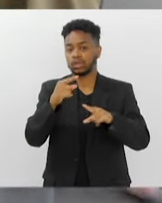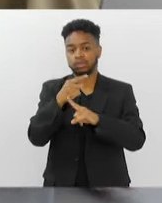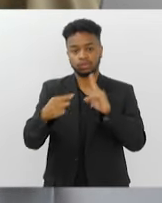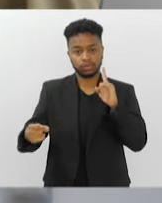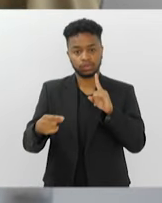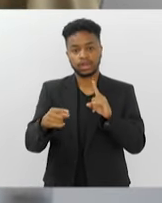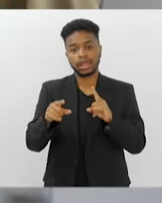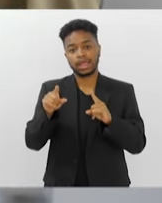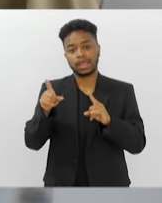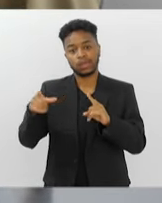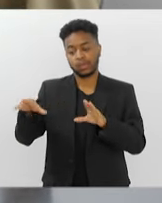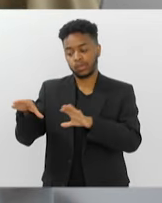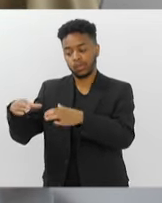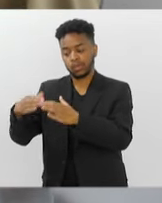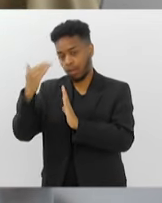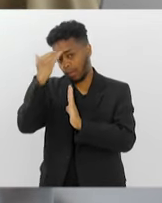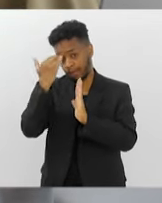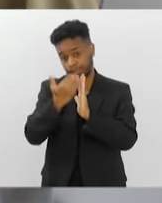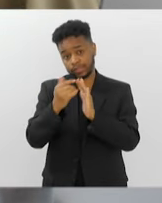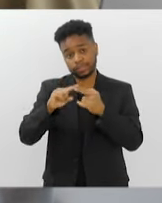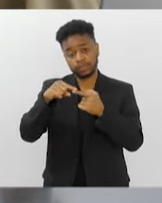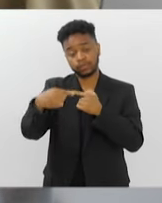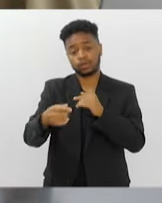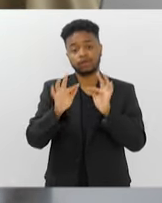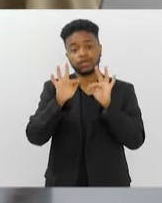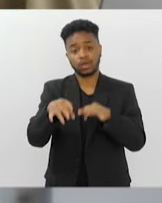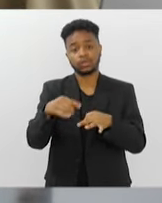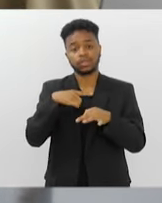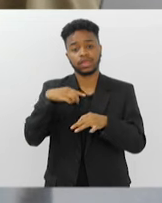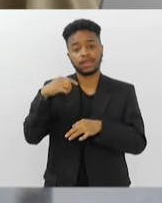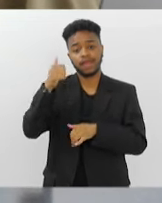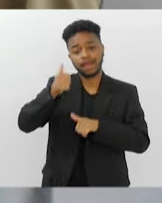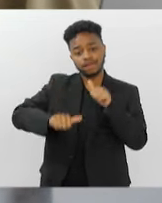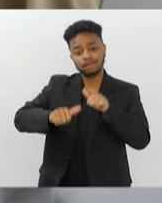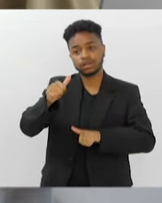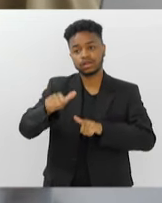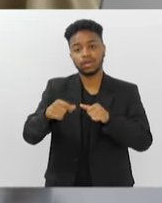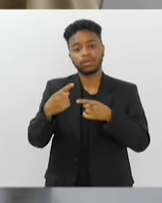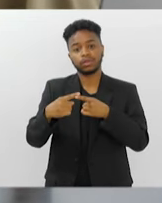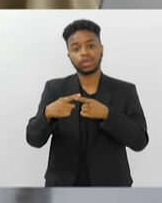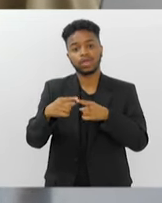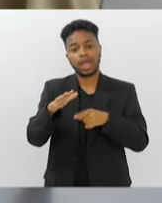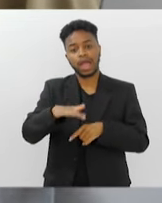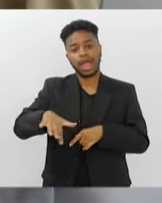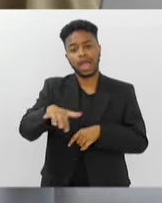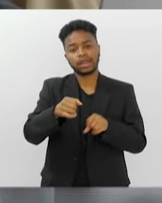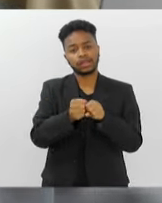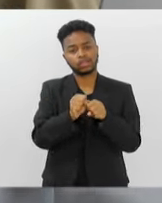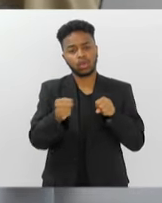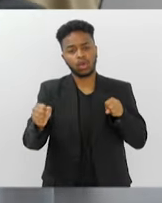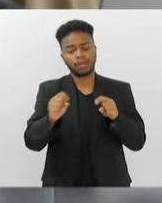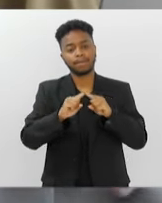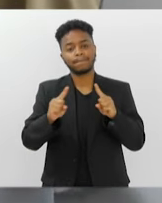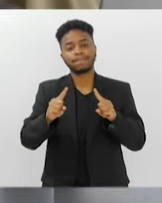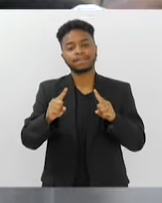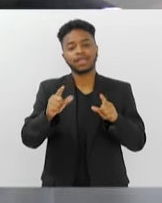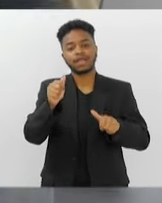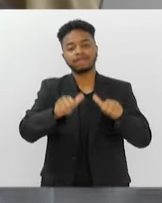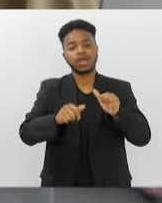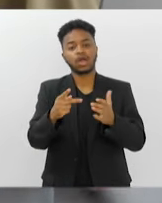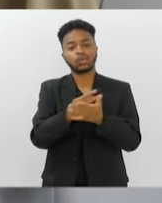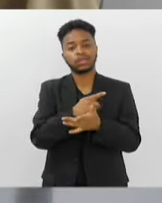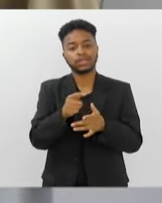cumpriam e no final a gente faz uma grande vistoria como o evento como é um espaço muito grande essas vistorias são feitas